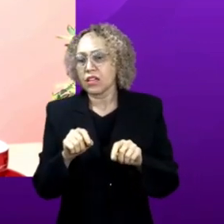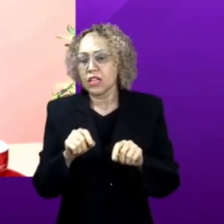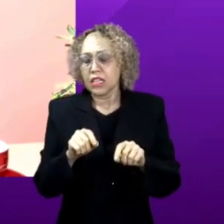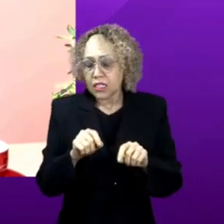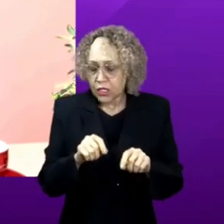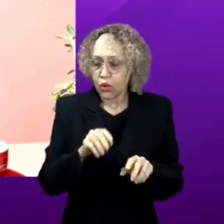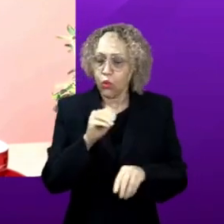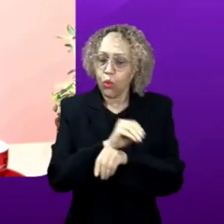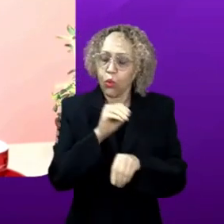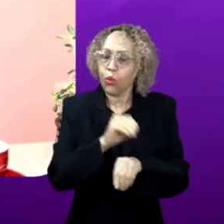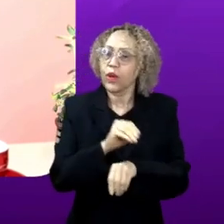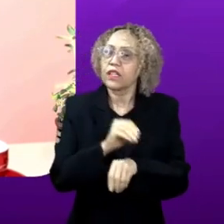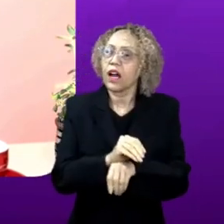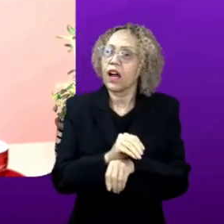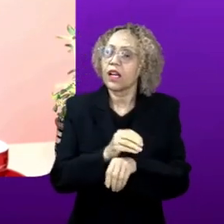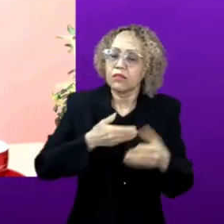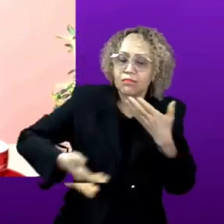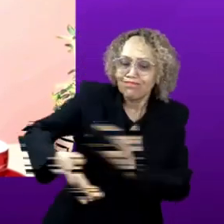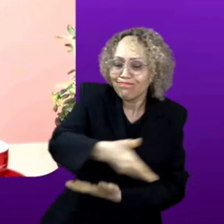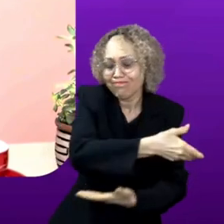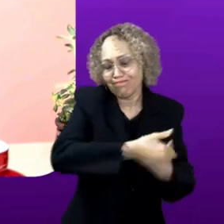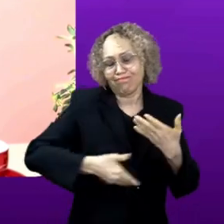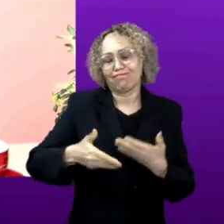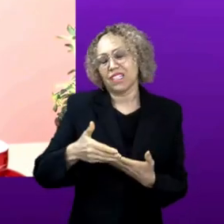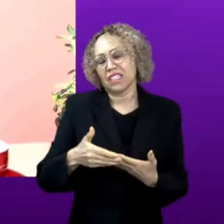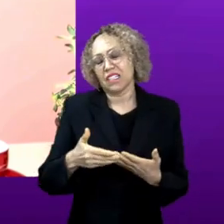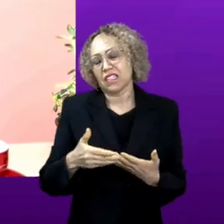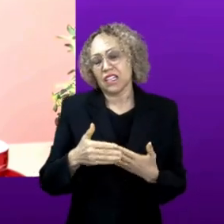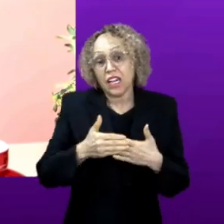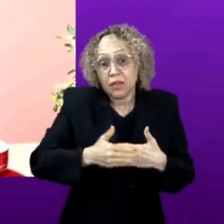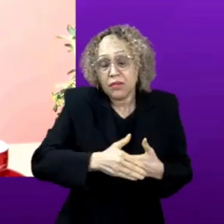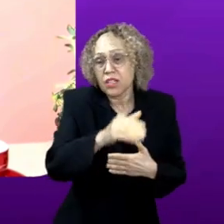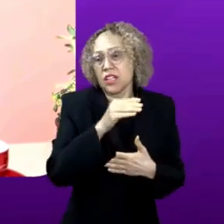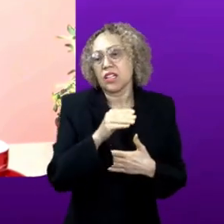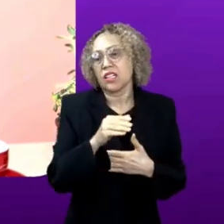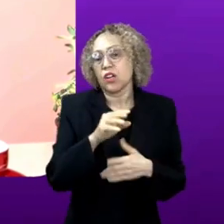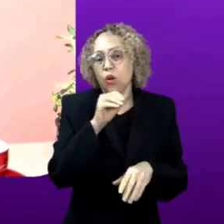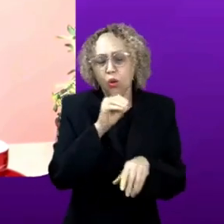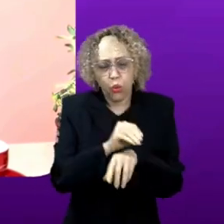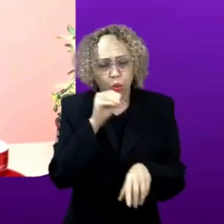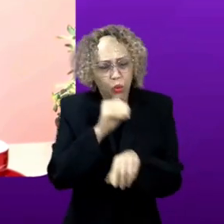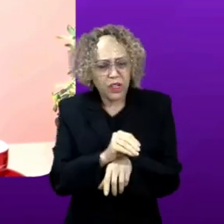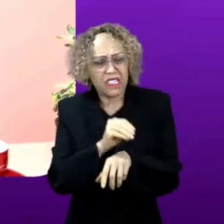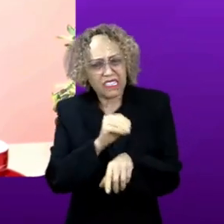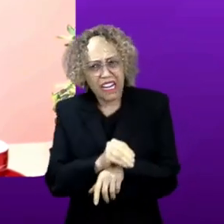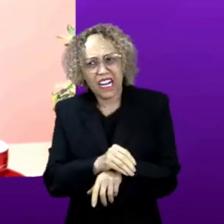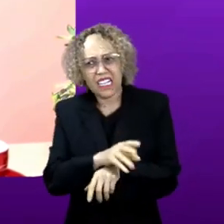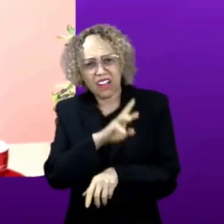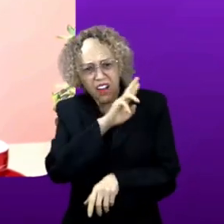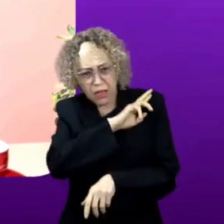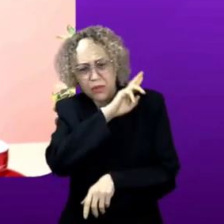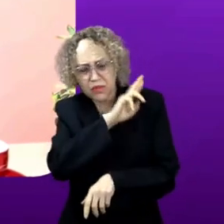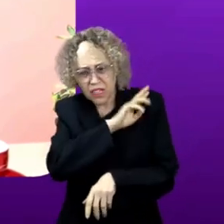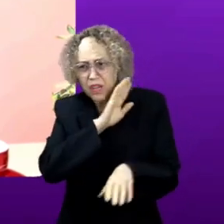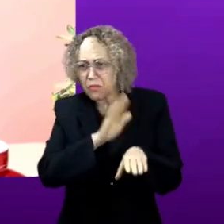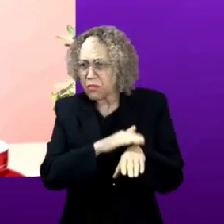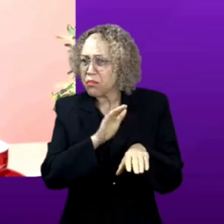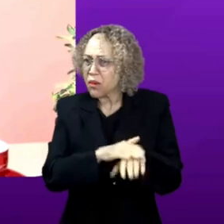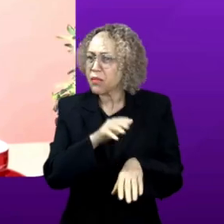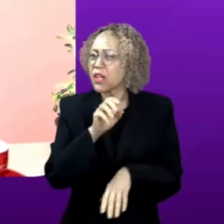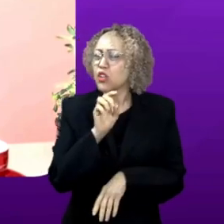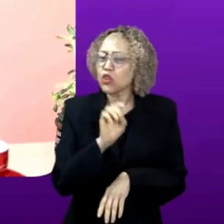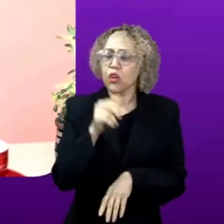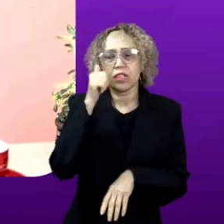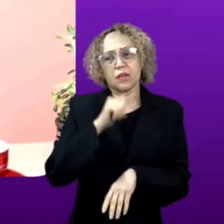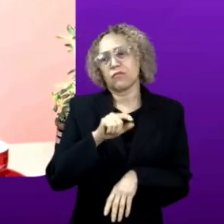O cuidado não pode continuar sendo exercido apenas e fundamentalmente por mulheres